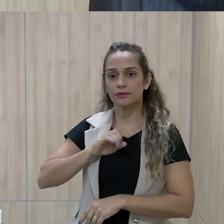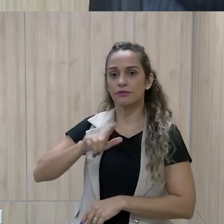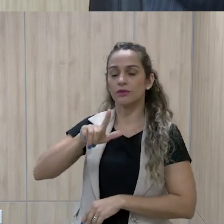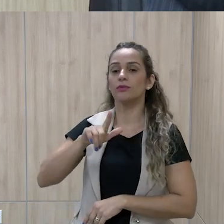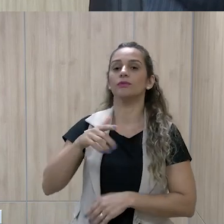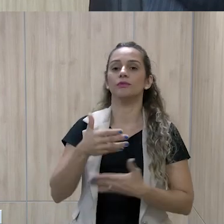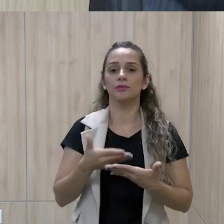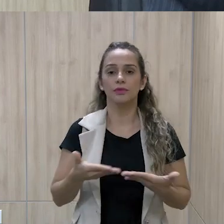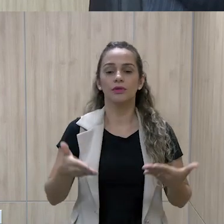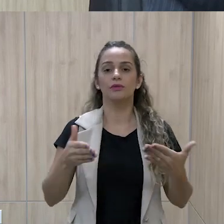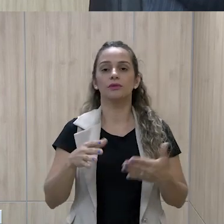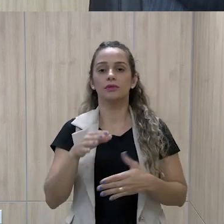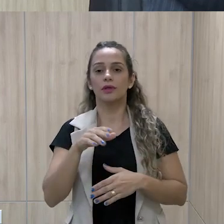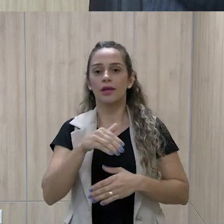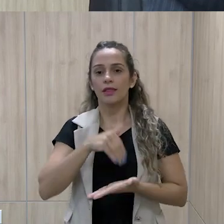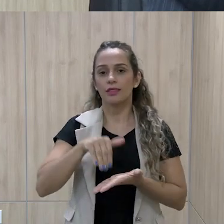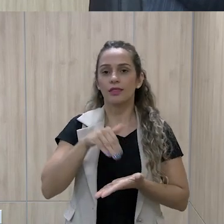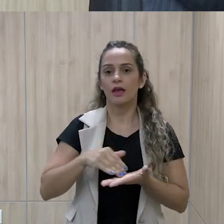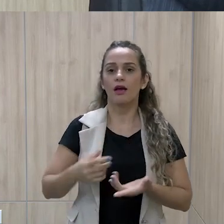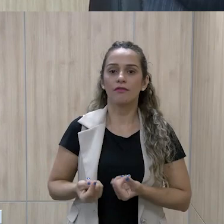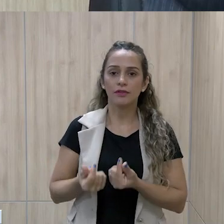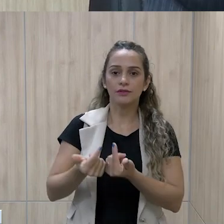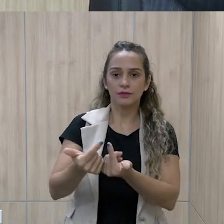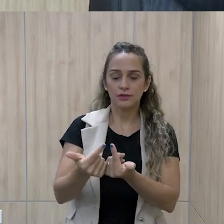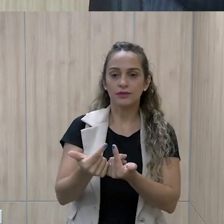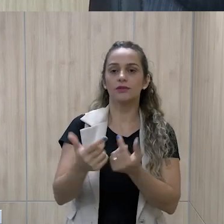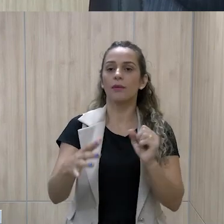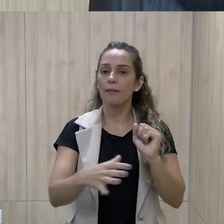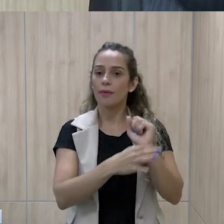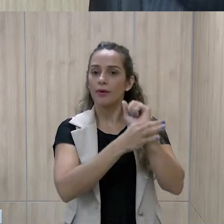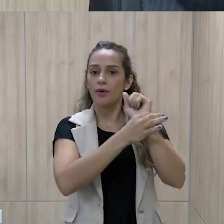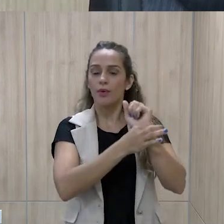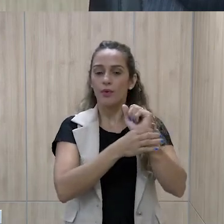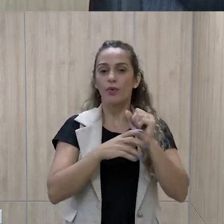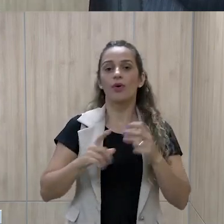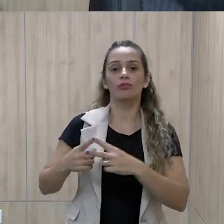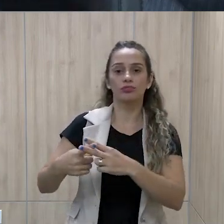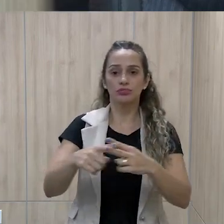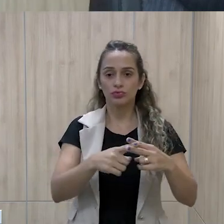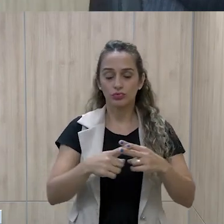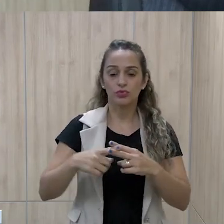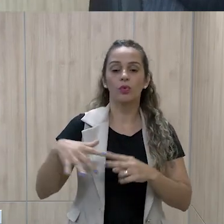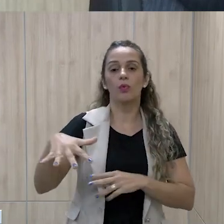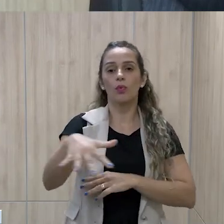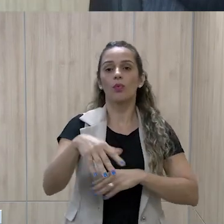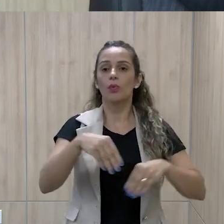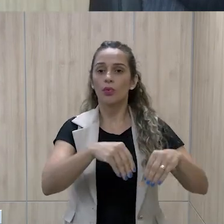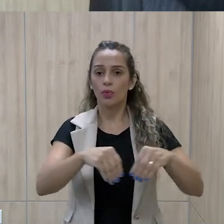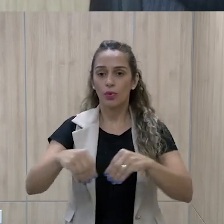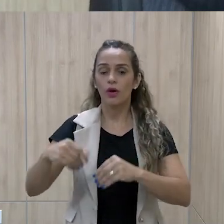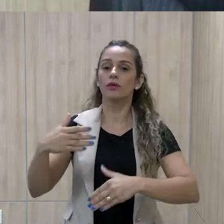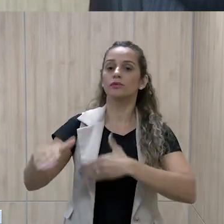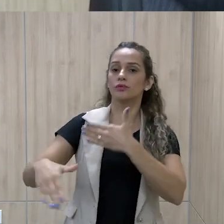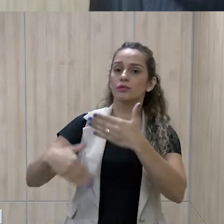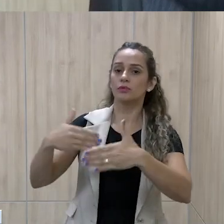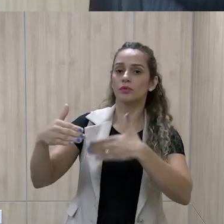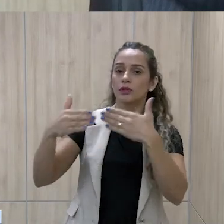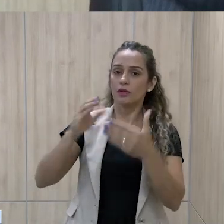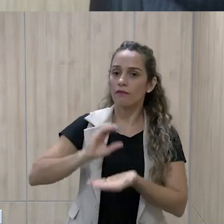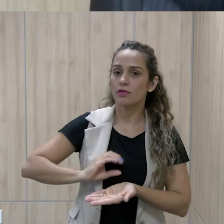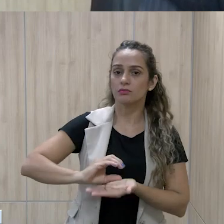Polícia Civil Secretaria de Finanças secretaria do estado de patrimônio e regularização fundiária Fundo de Investimento